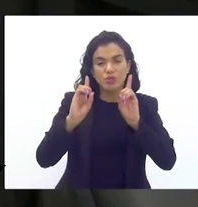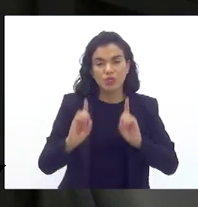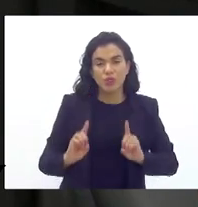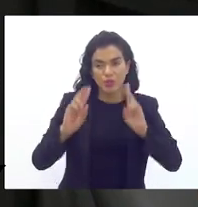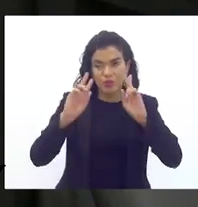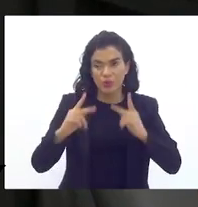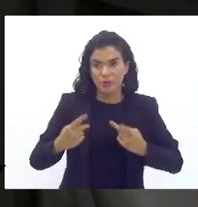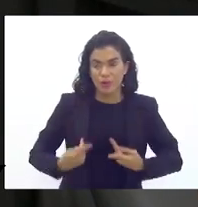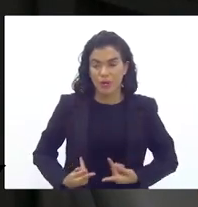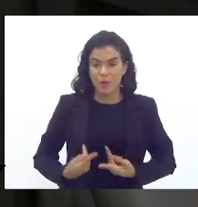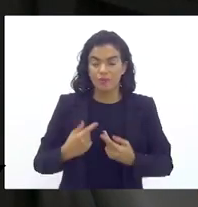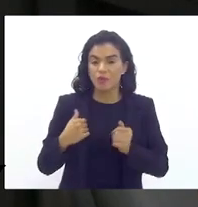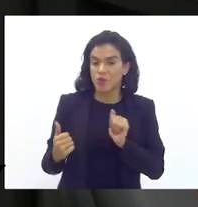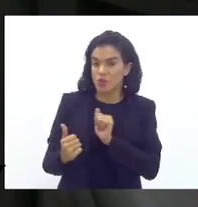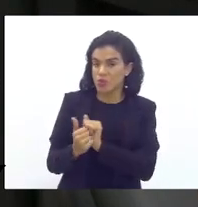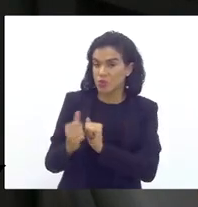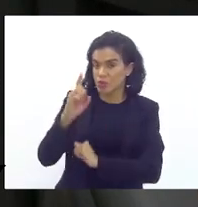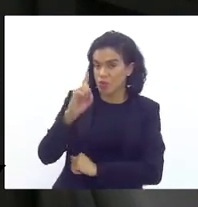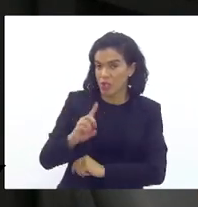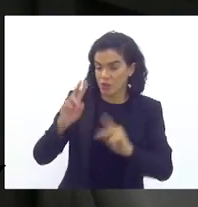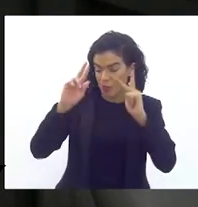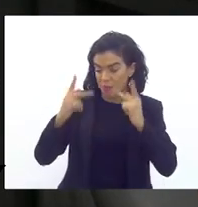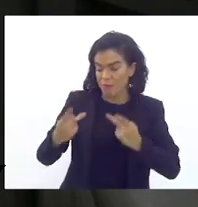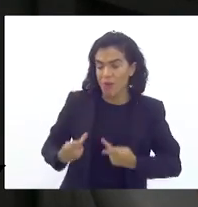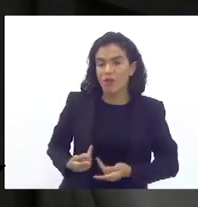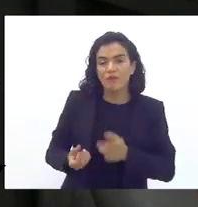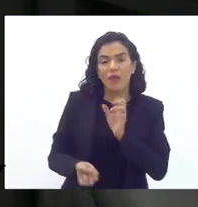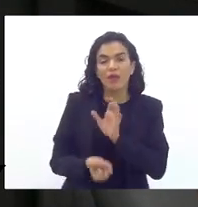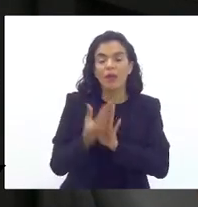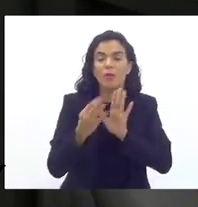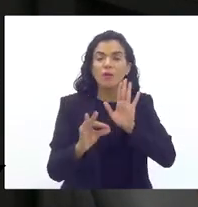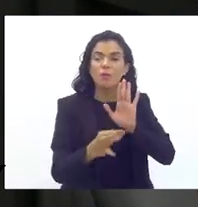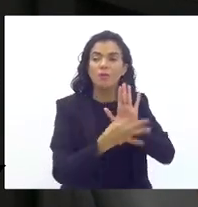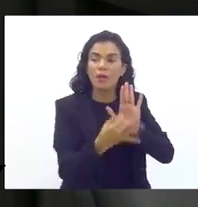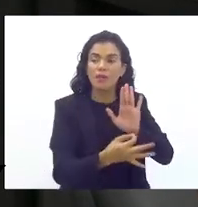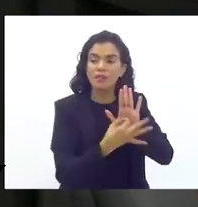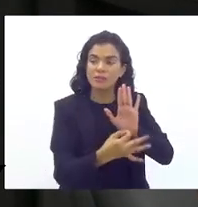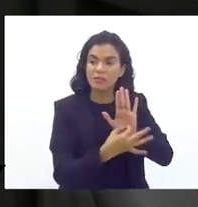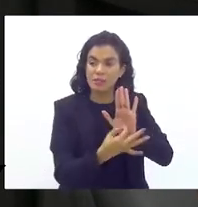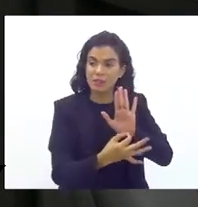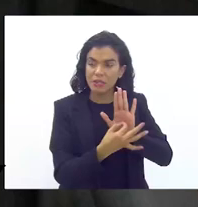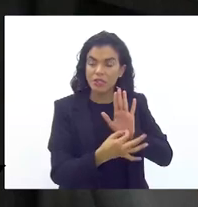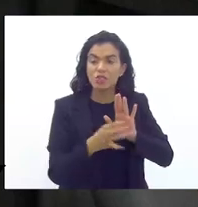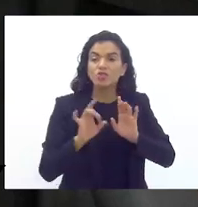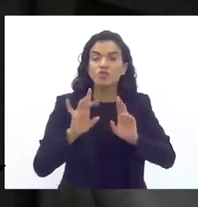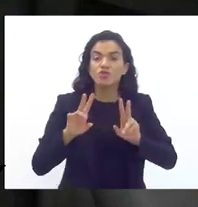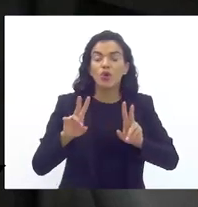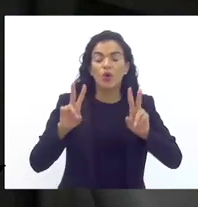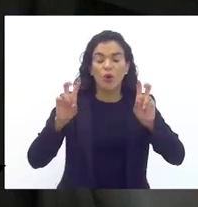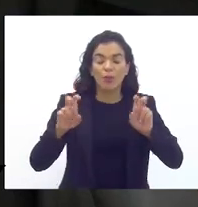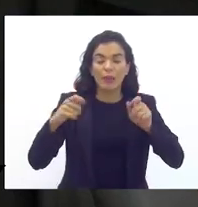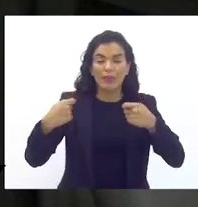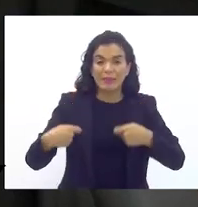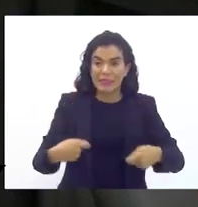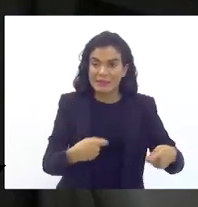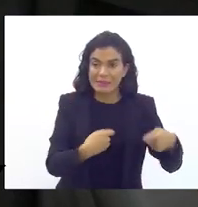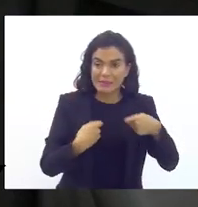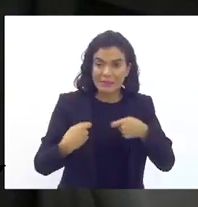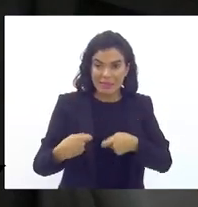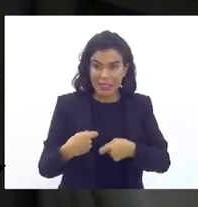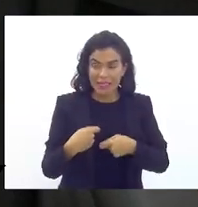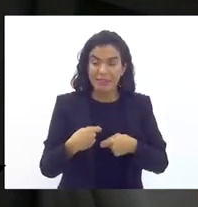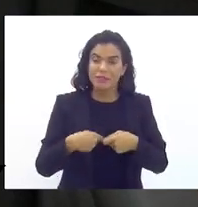minha comissão de processo penal junto com a comissão de direitos humanos vai fazer um parecer sobre a necessidade da aprovação do projeto de lei